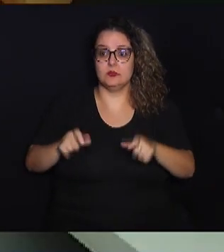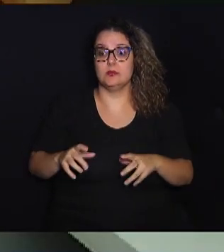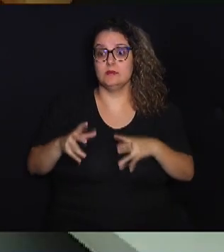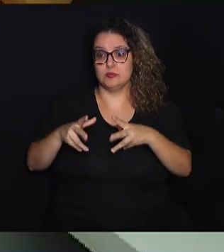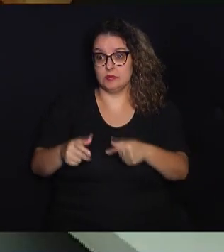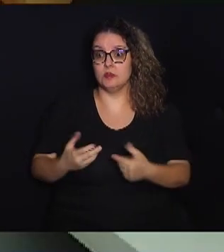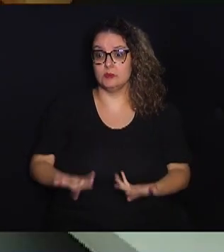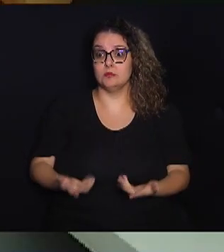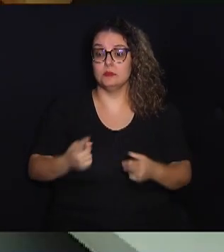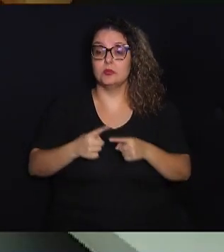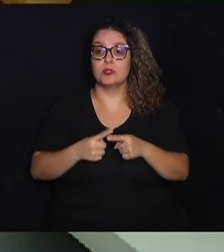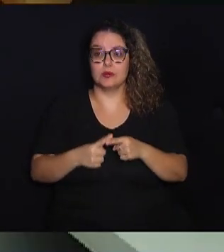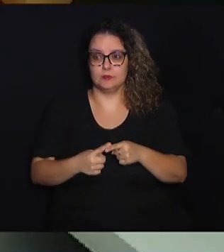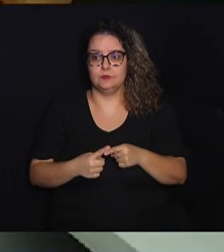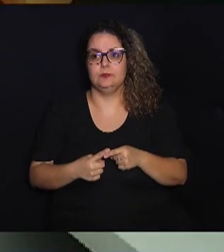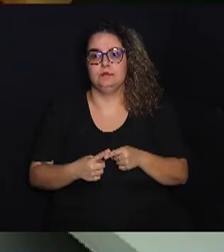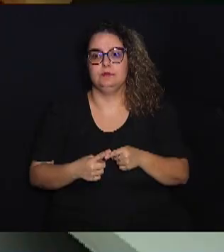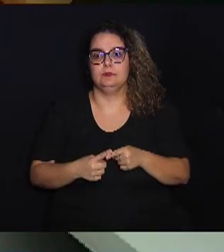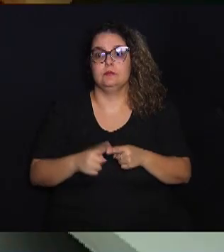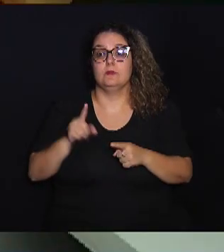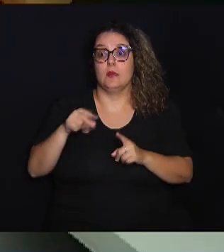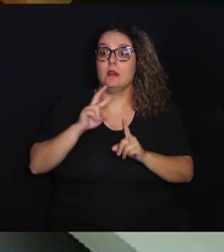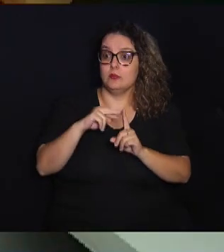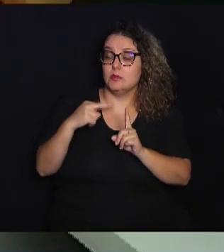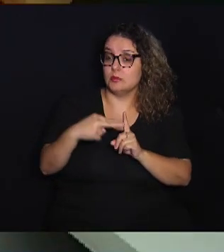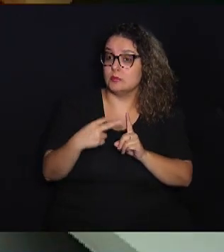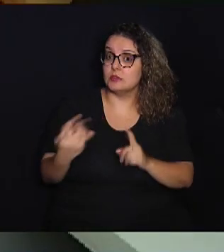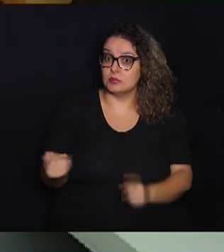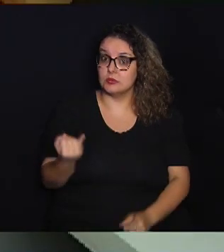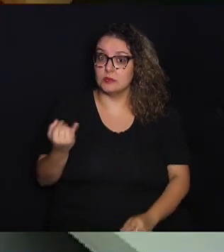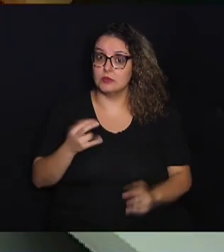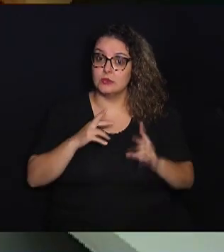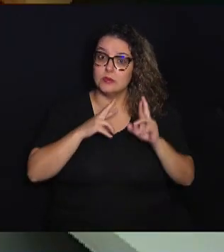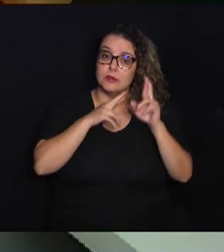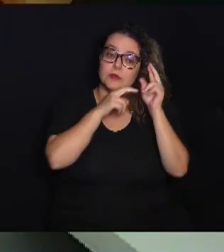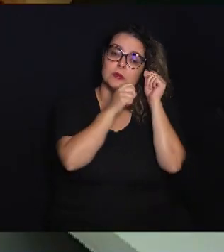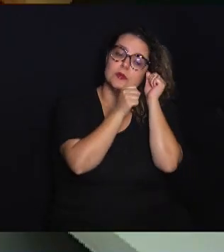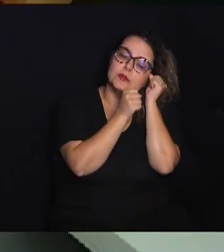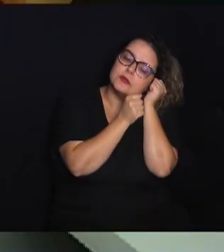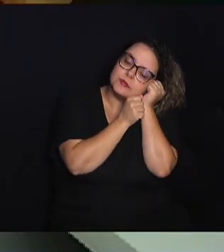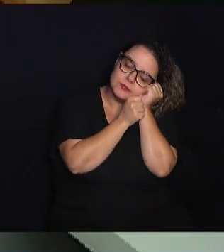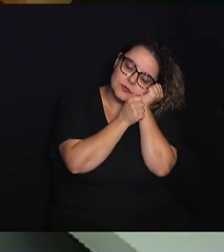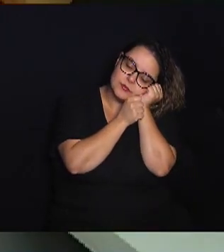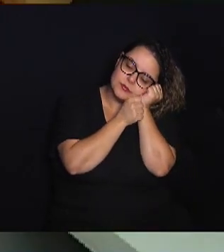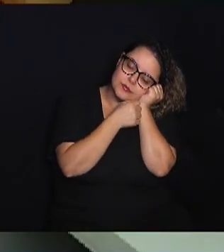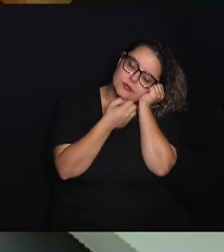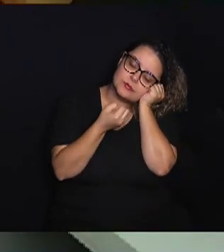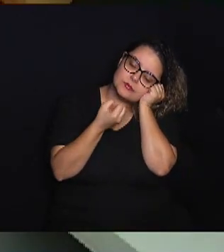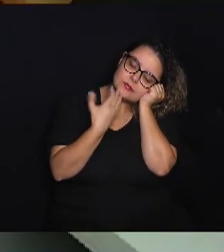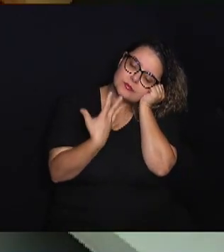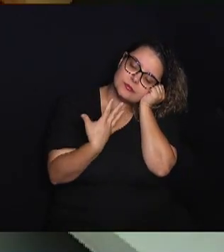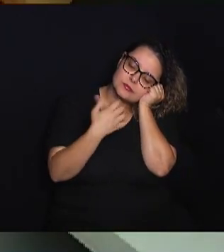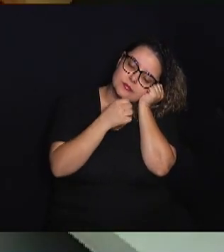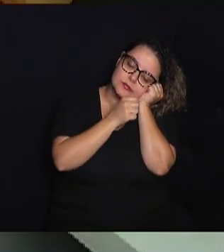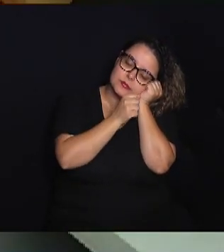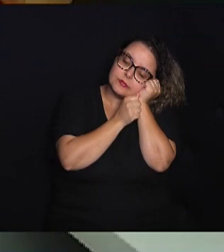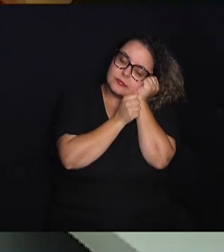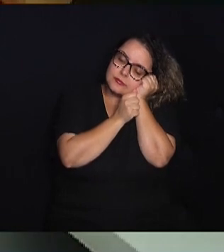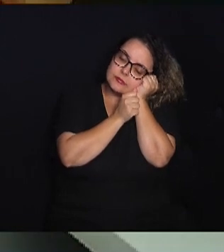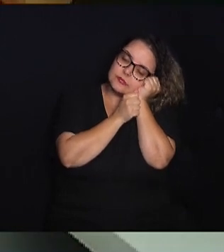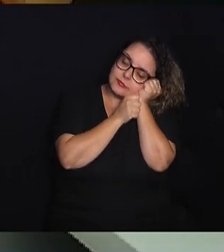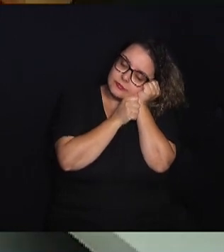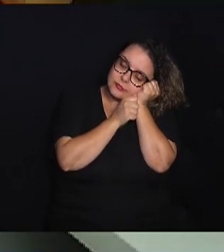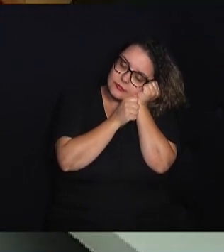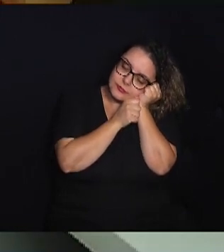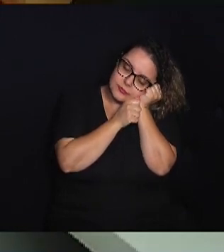porque isso é um ponto importante. Dormir bem tem uma variação de